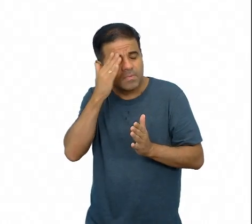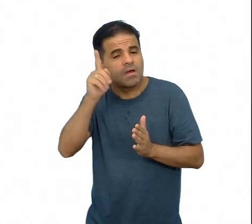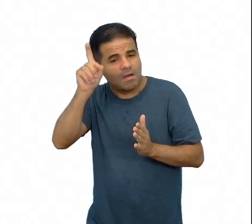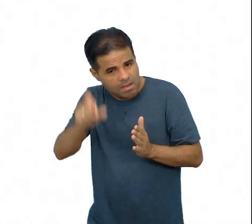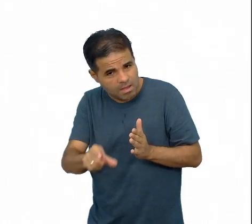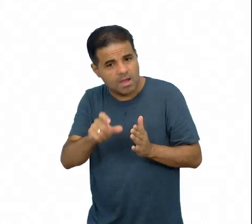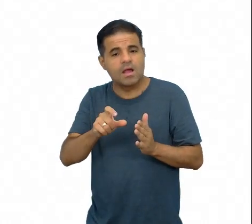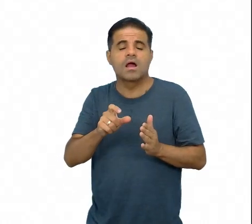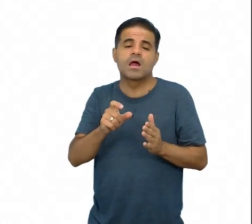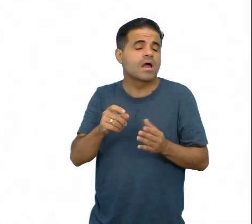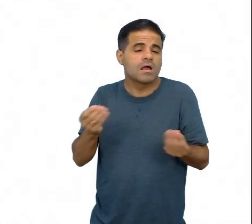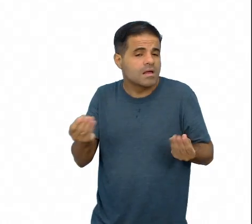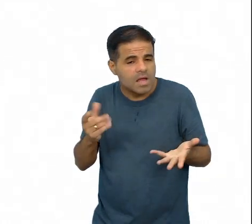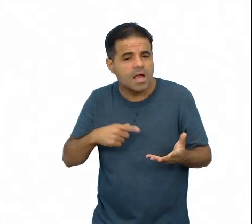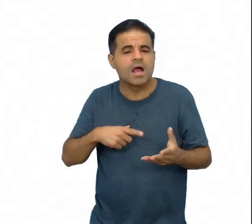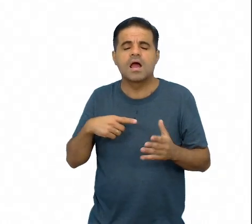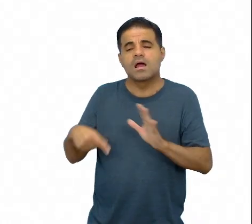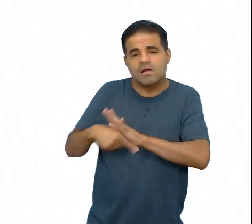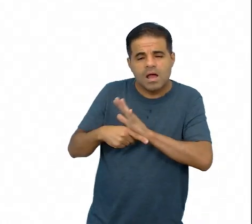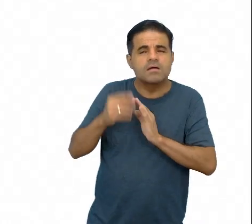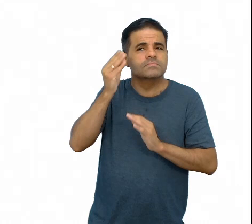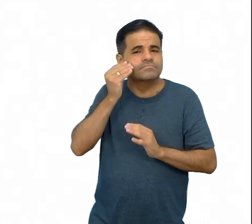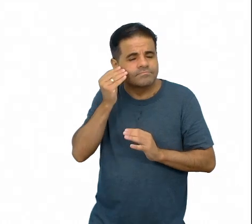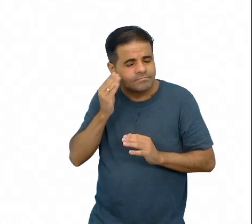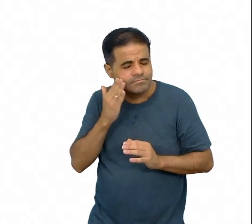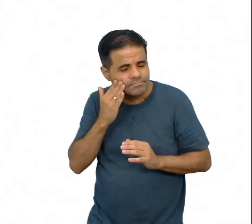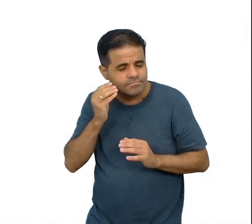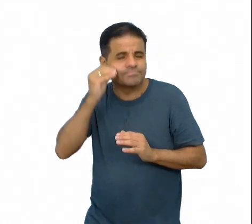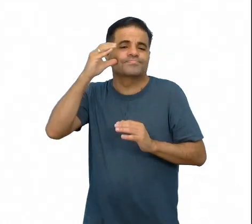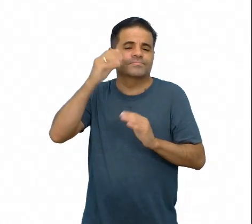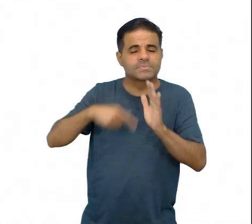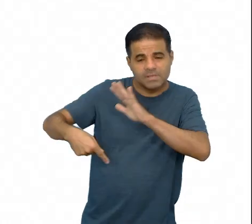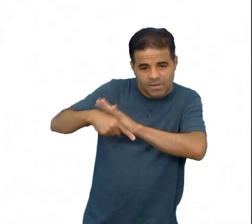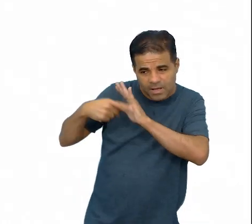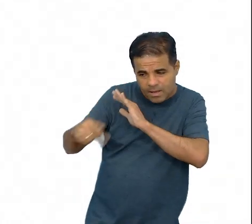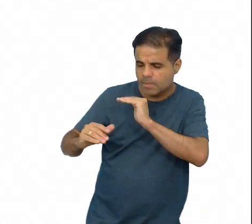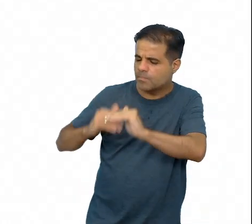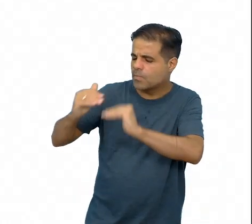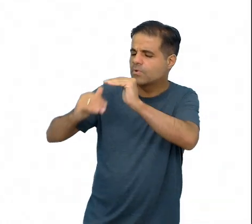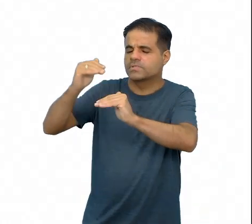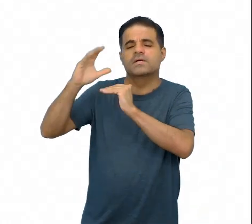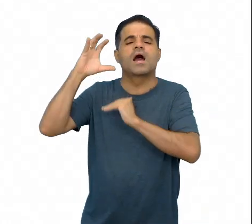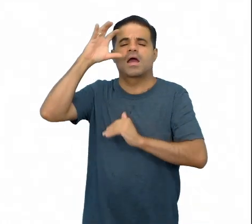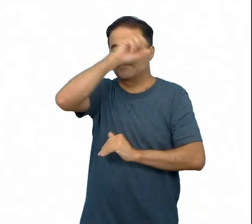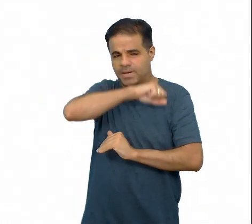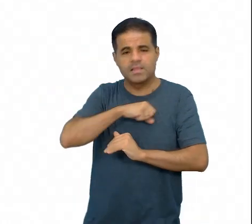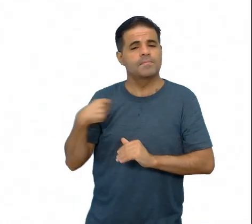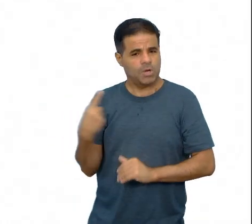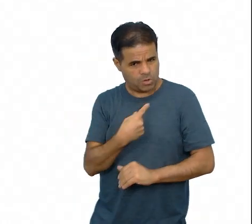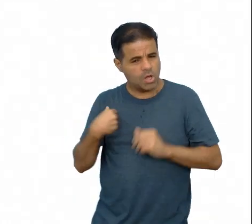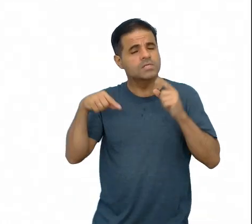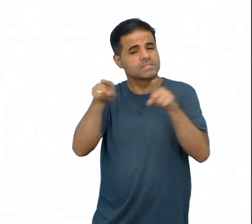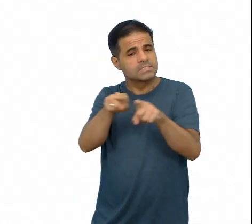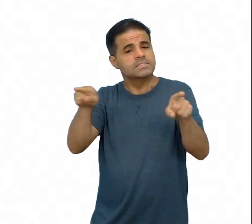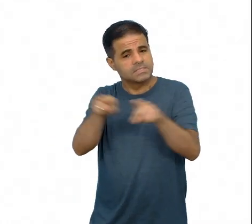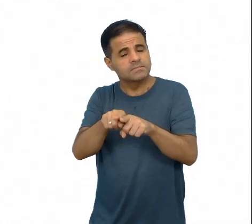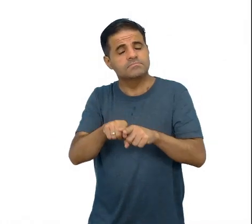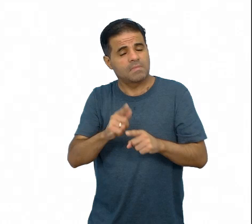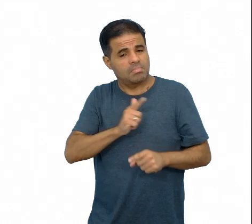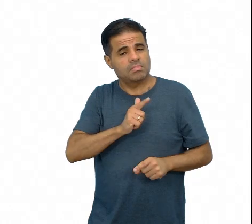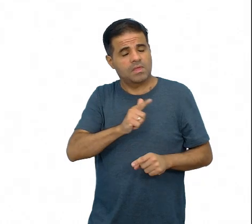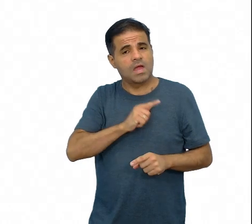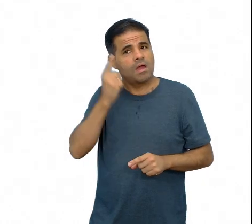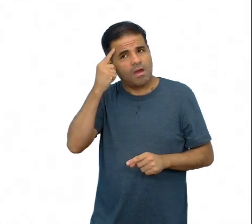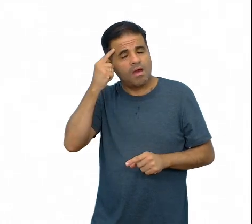deles faz parte ali da aula, né, faz parte do processo, né, até para nós, né, que